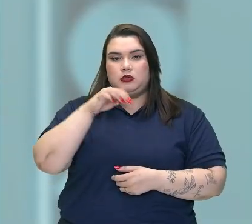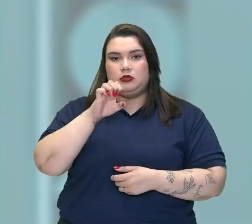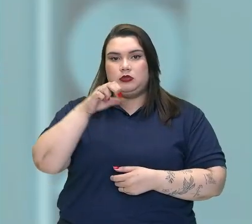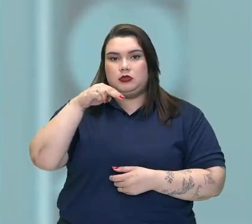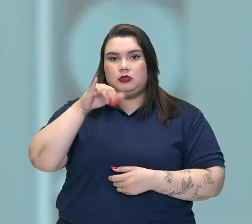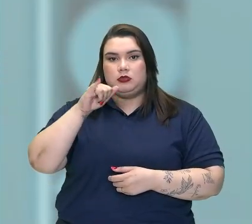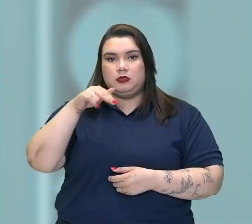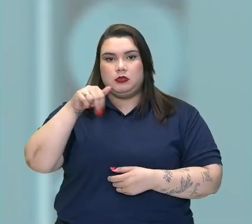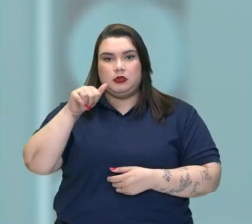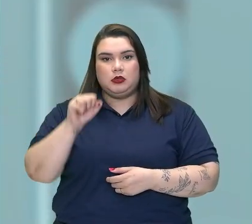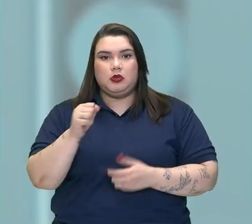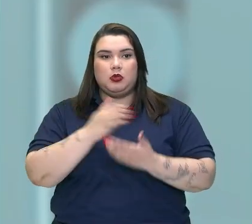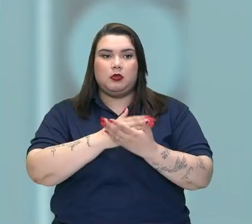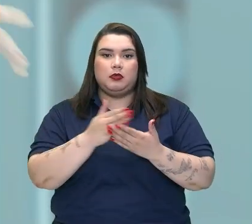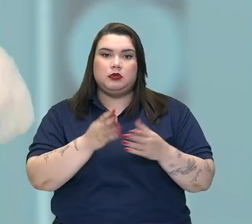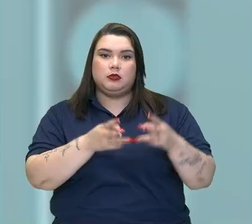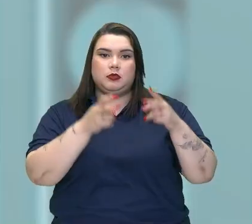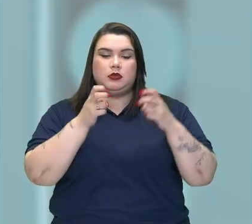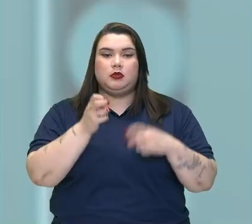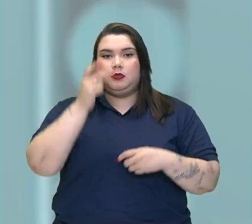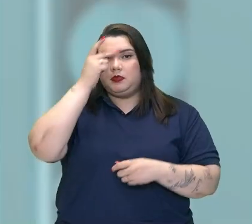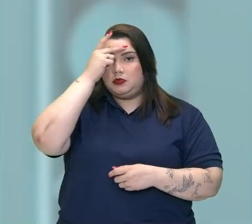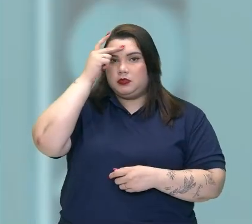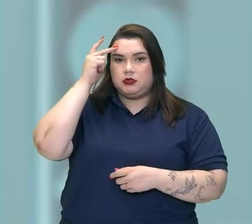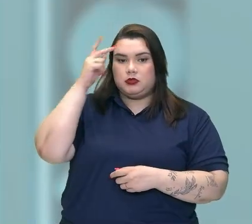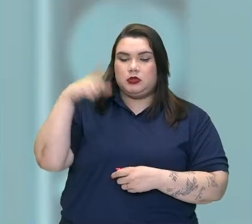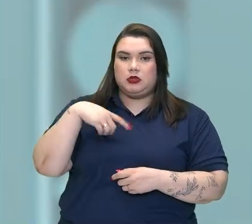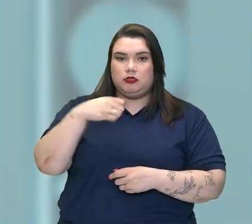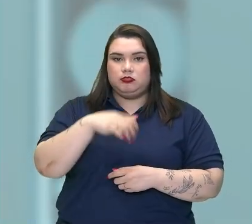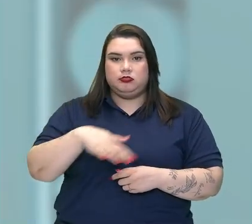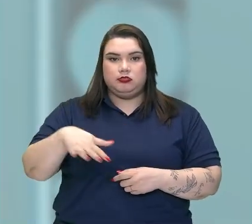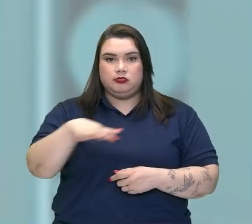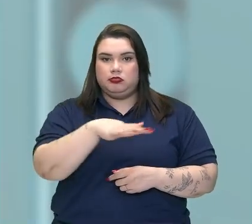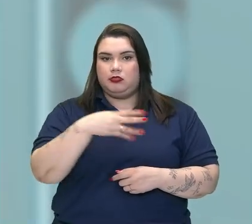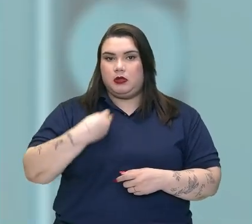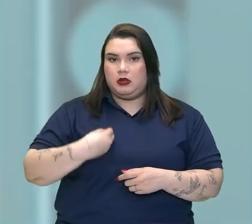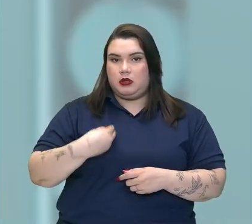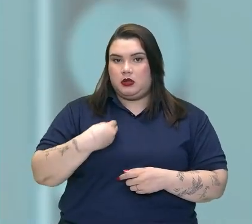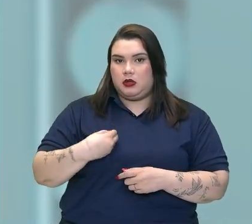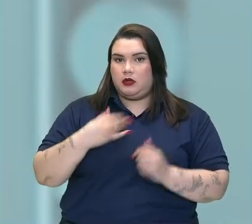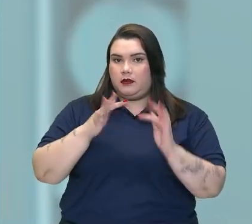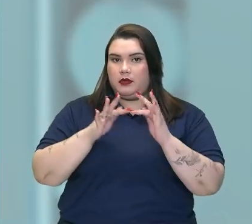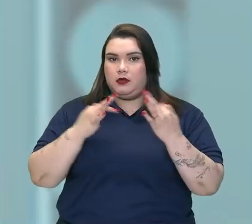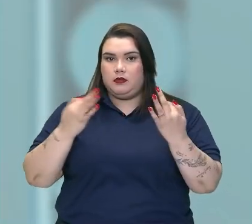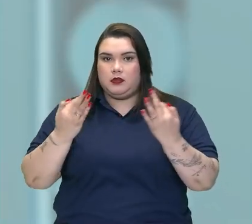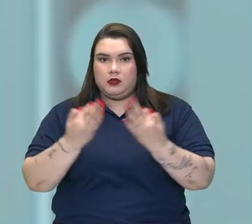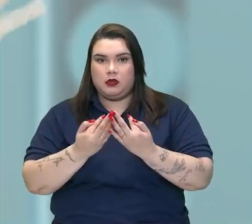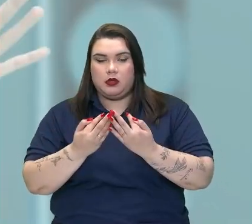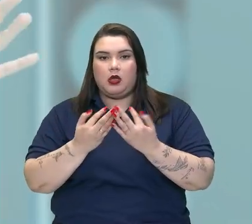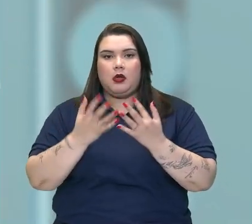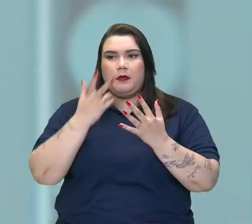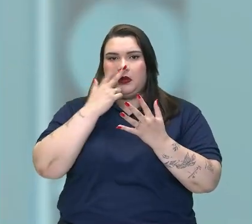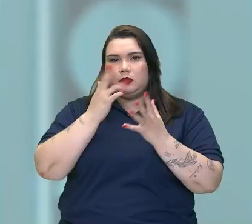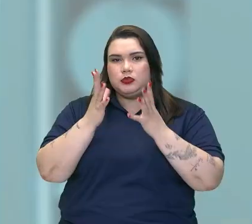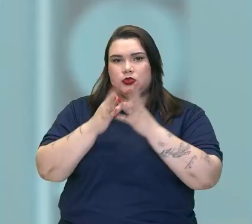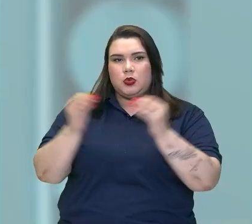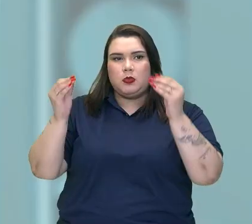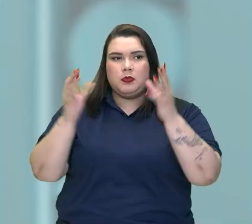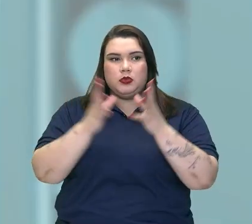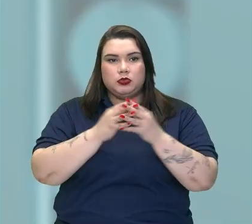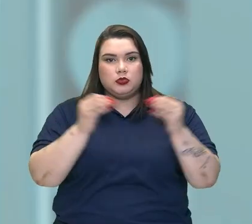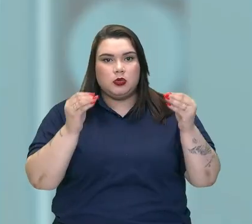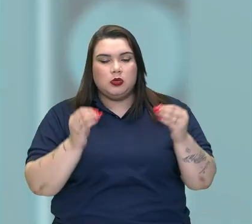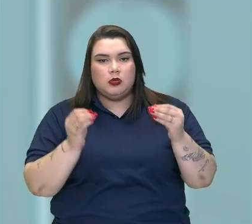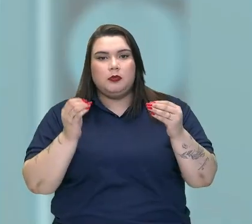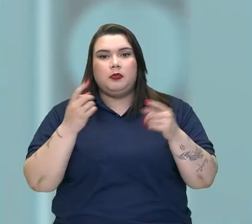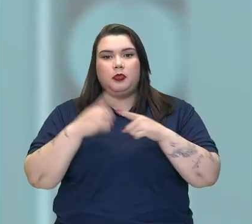começam a perceber que as pessoas que estão ao redor delas, familiares, estão sumindo por causa da repressão